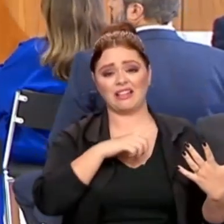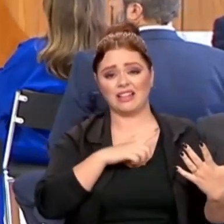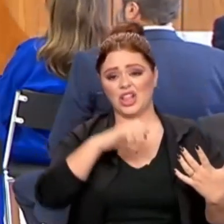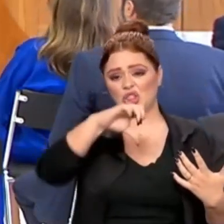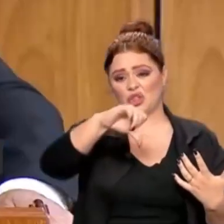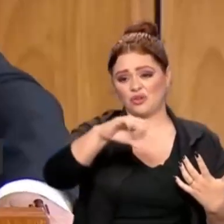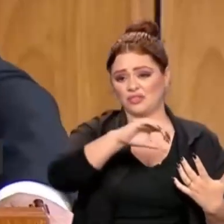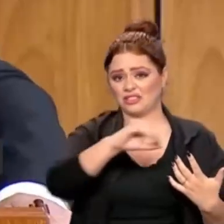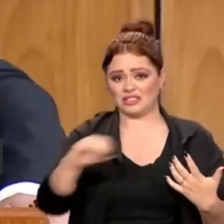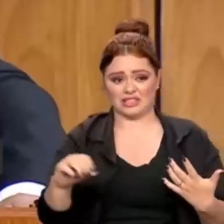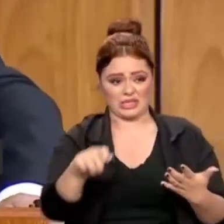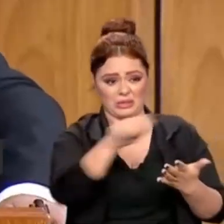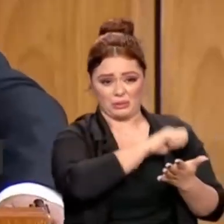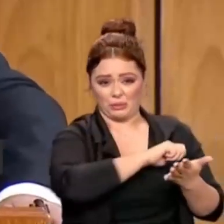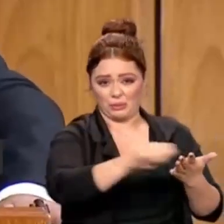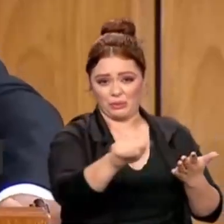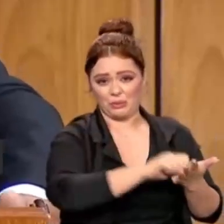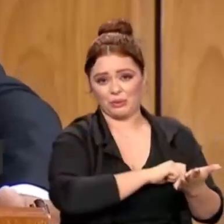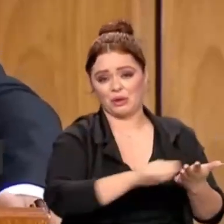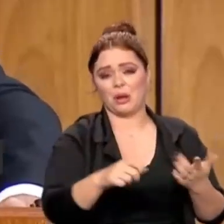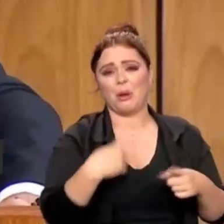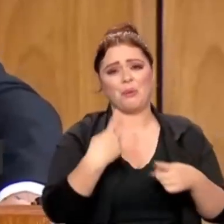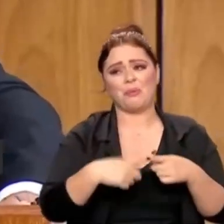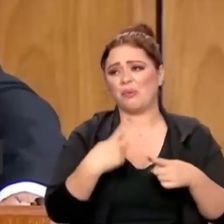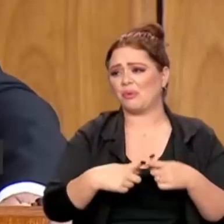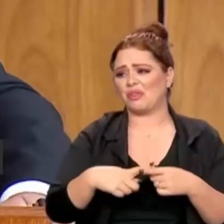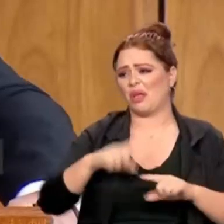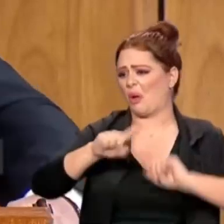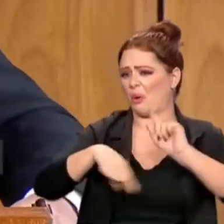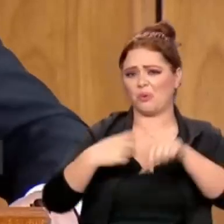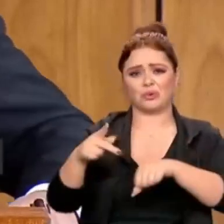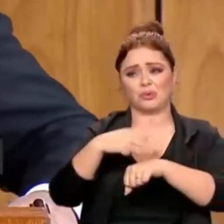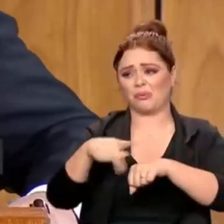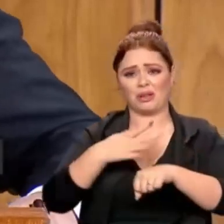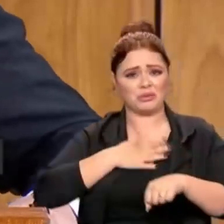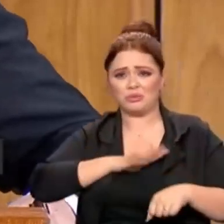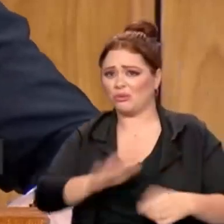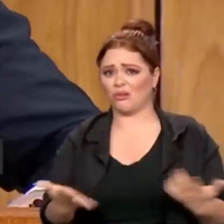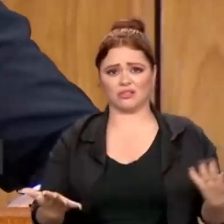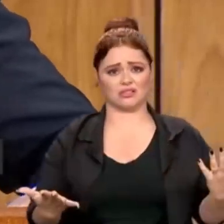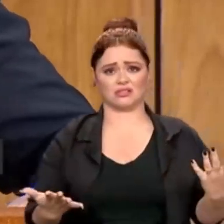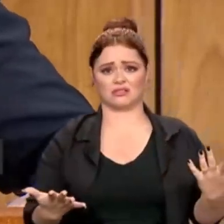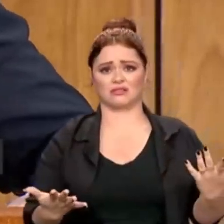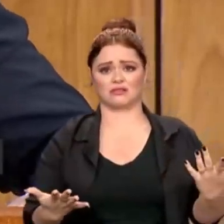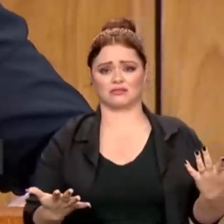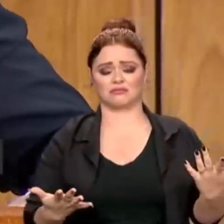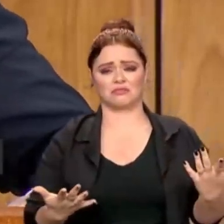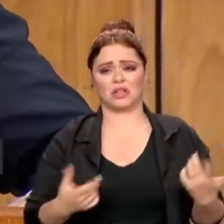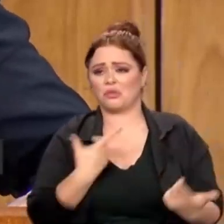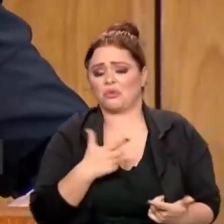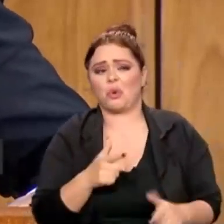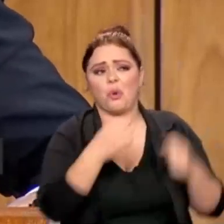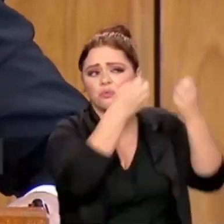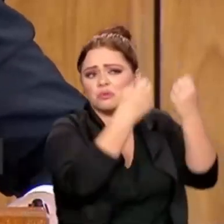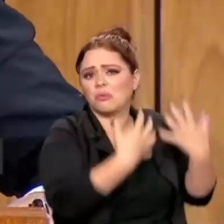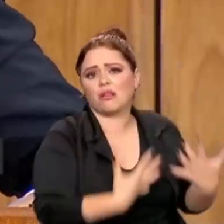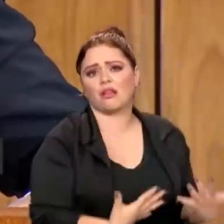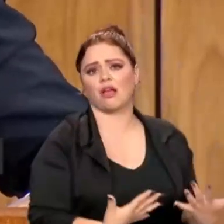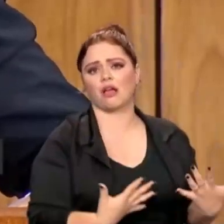sanções porque o outro país não gosta dele. É inexplicável. Então, eu acho